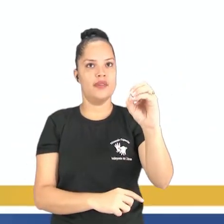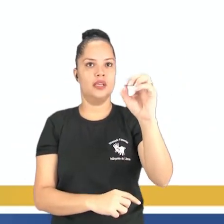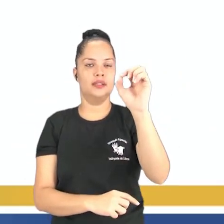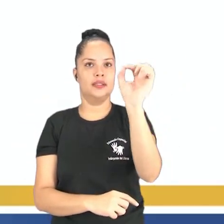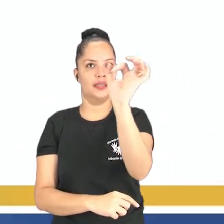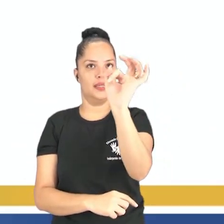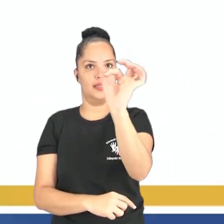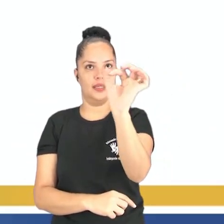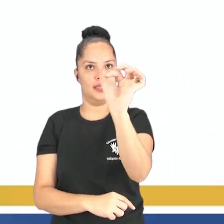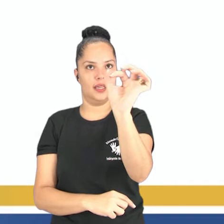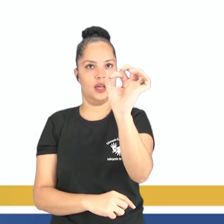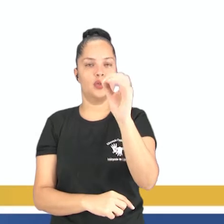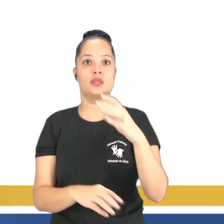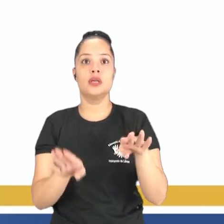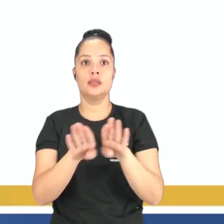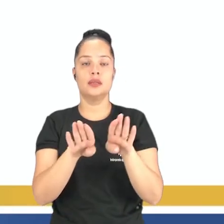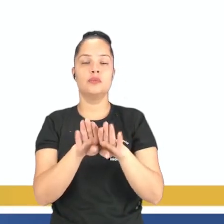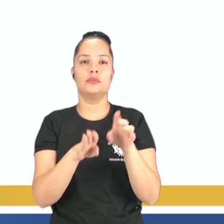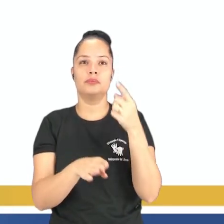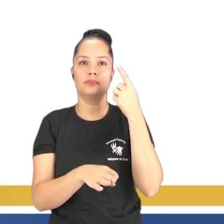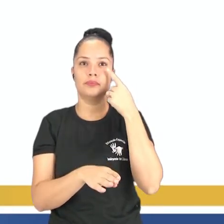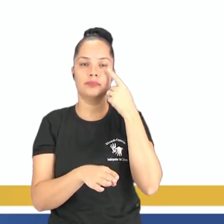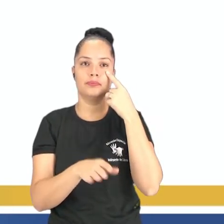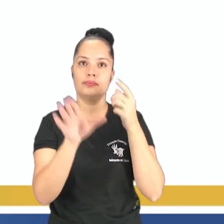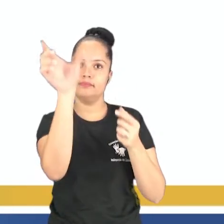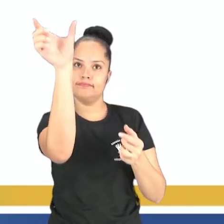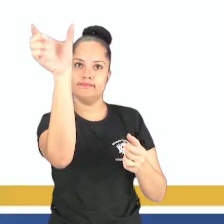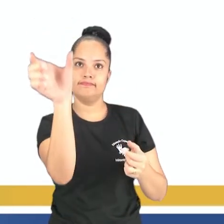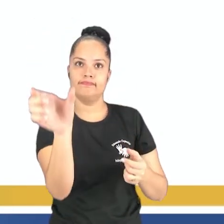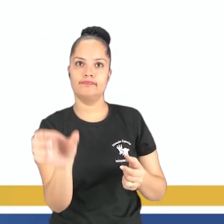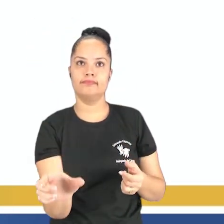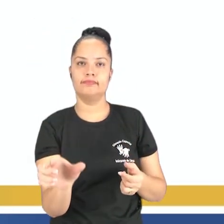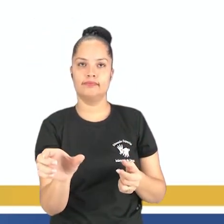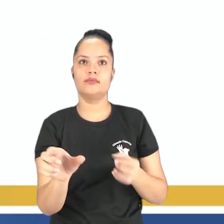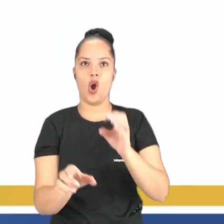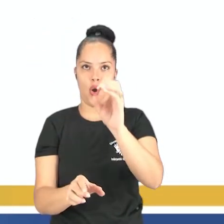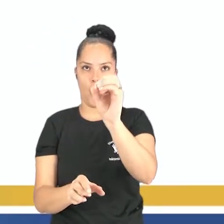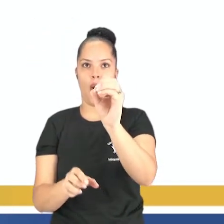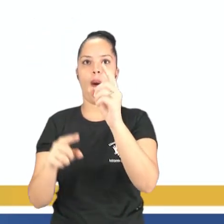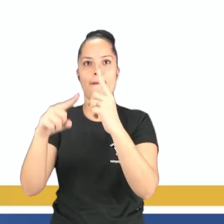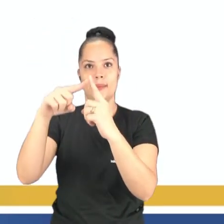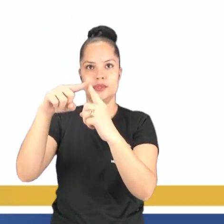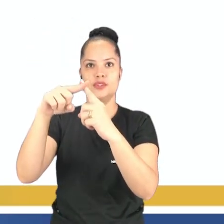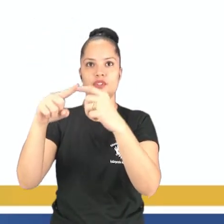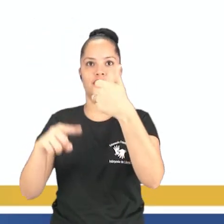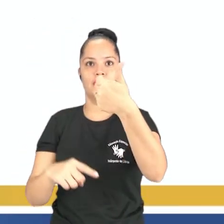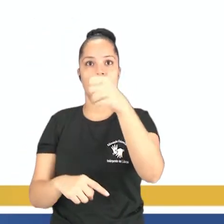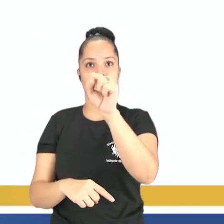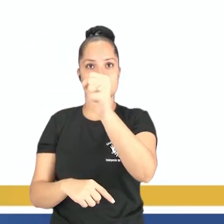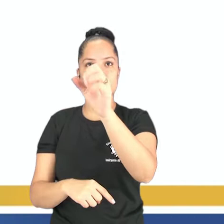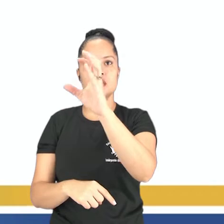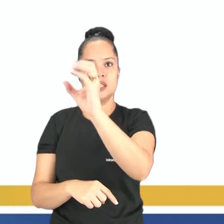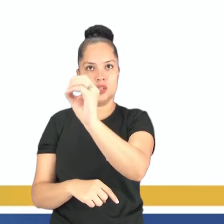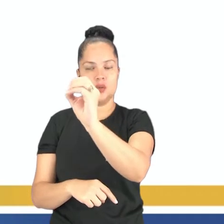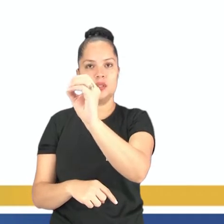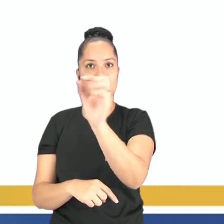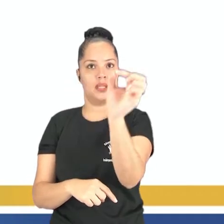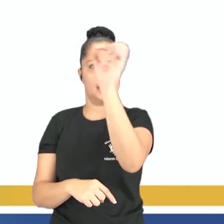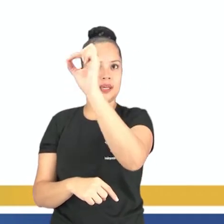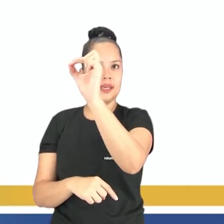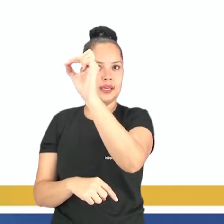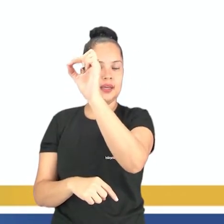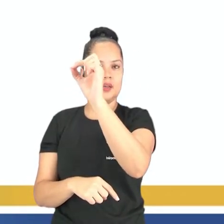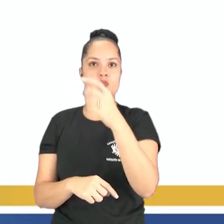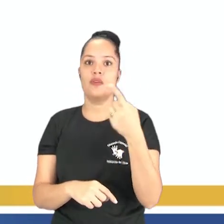ser observada como uma rotação aí do lado direito de centro-O e medida de amplitude de 180 graus. Observe